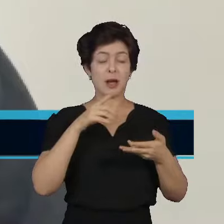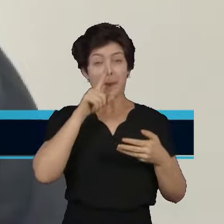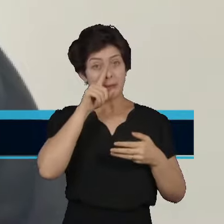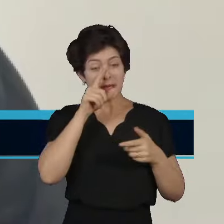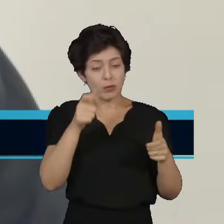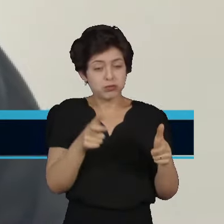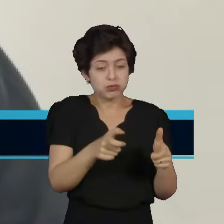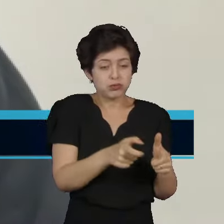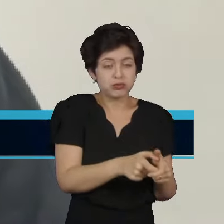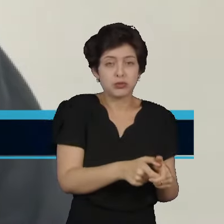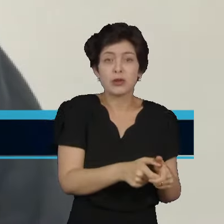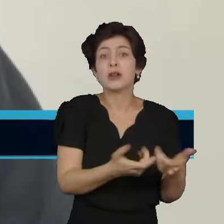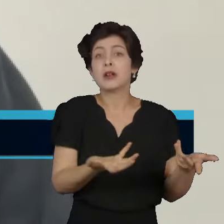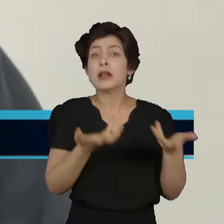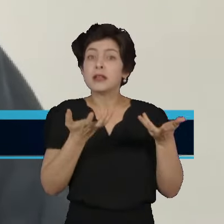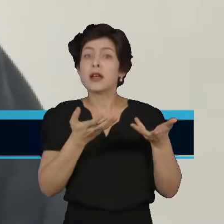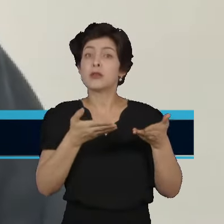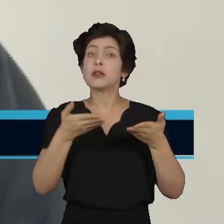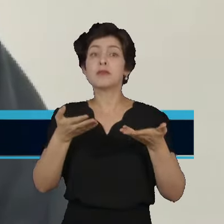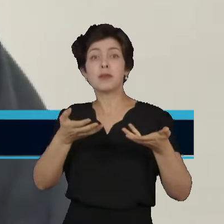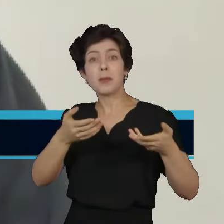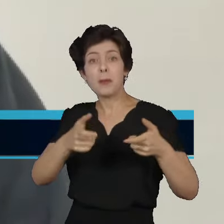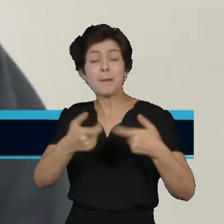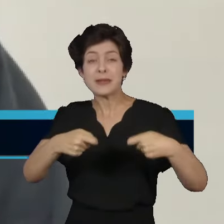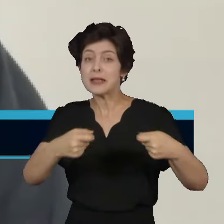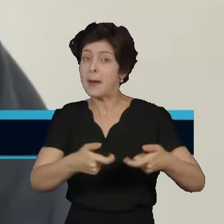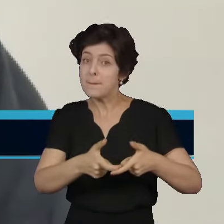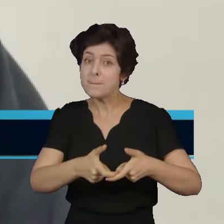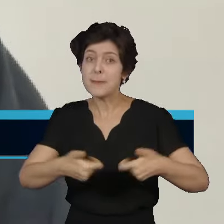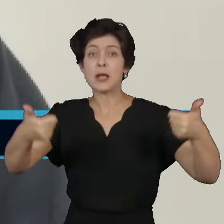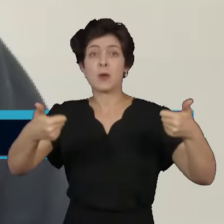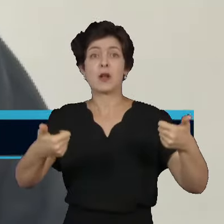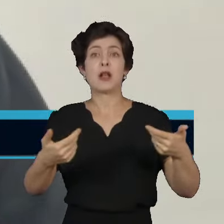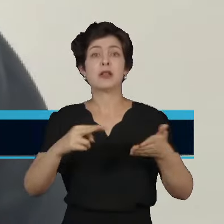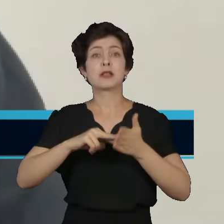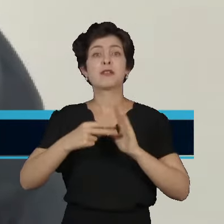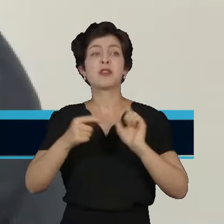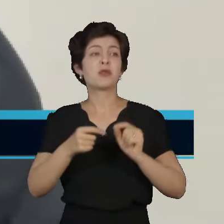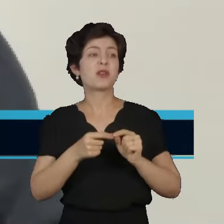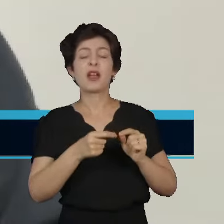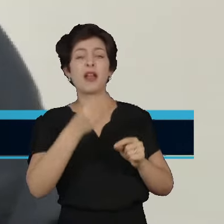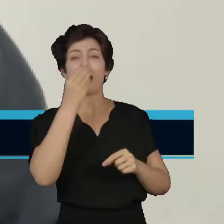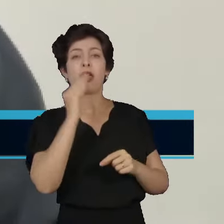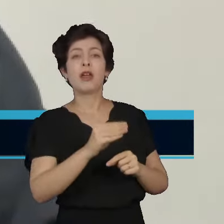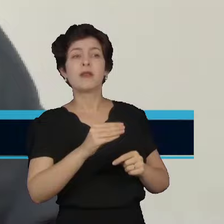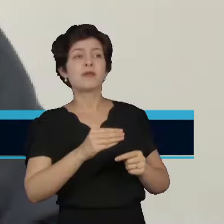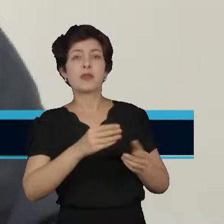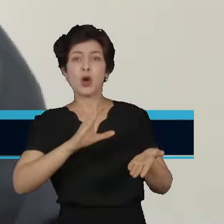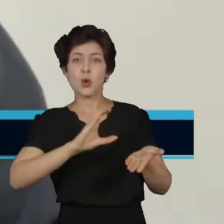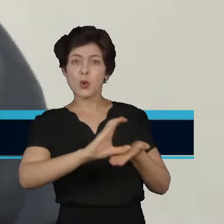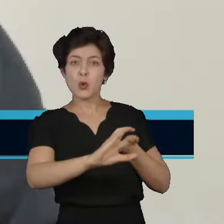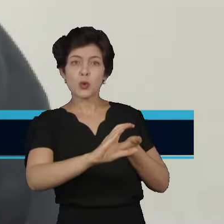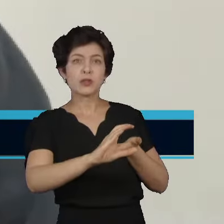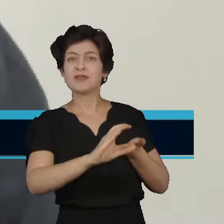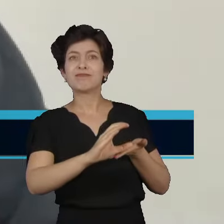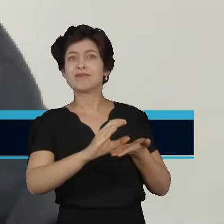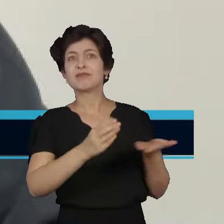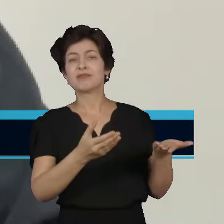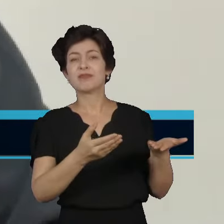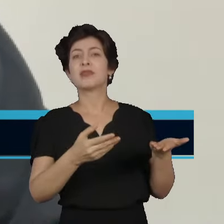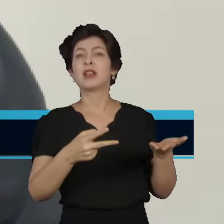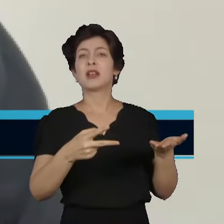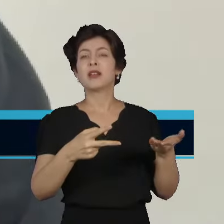dobrar a participação dos importados nesse atendimento. Isso significa cortar aí de cara algo como 500,